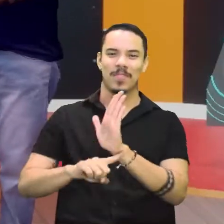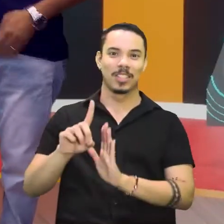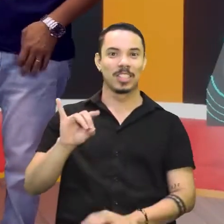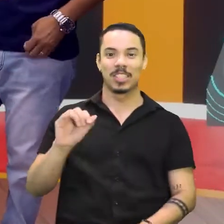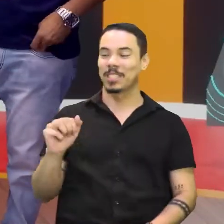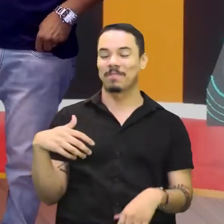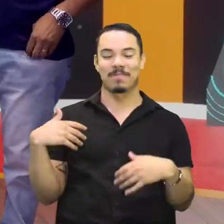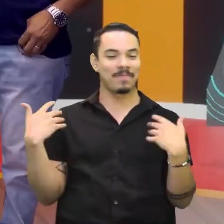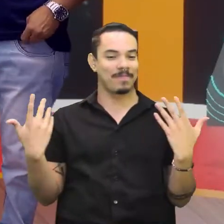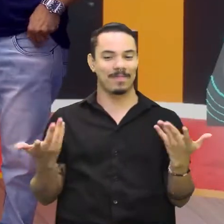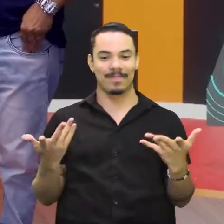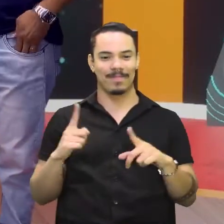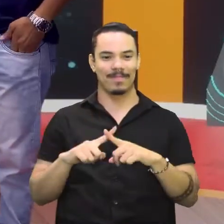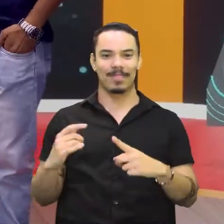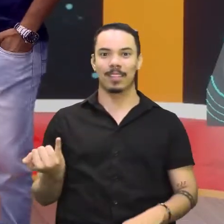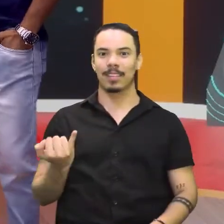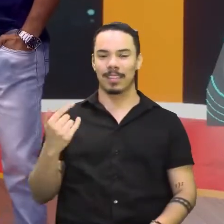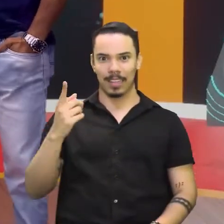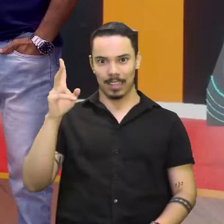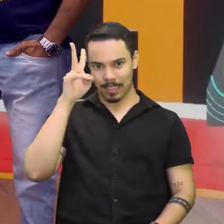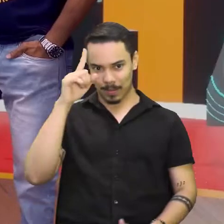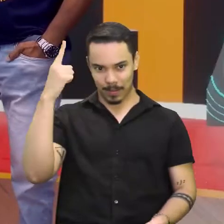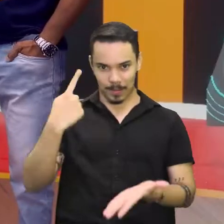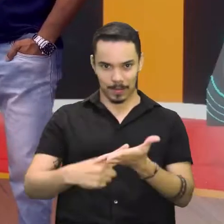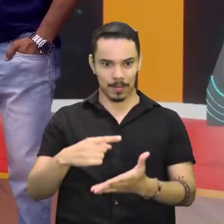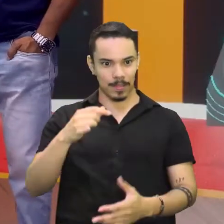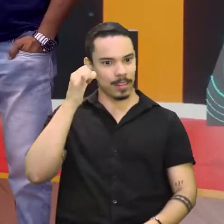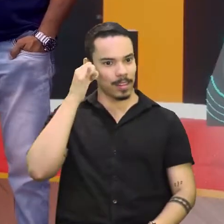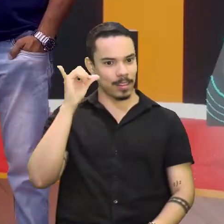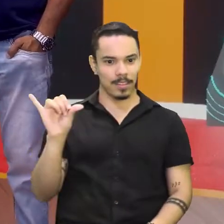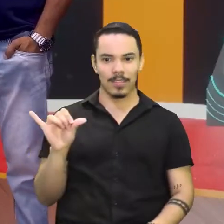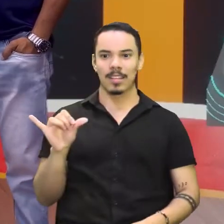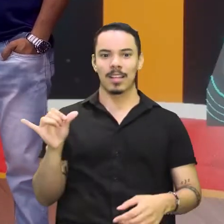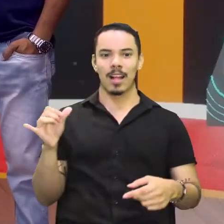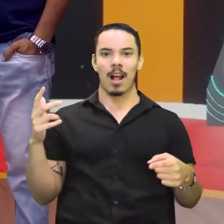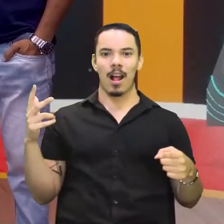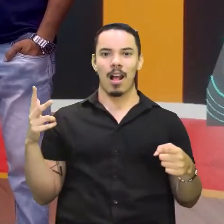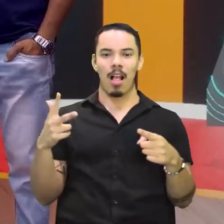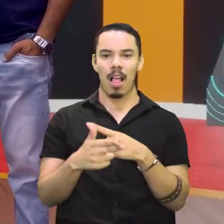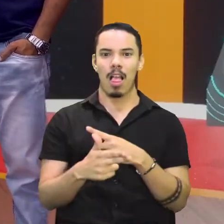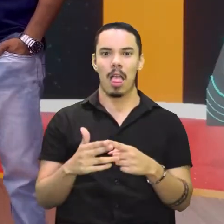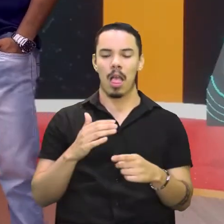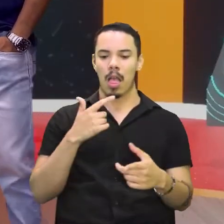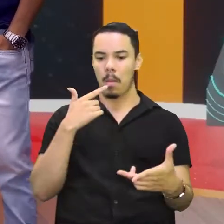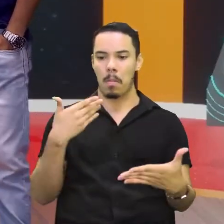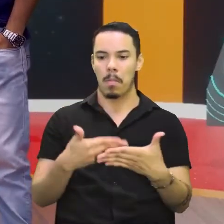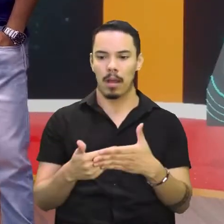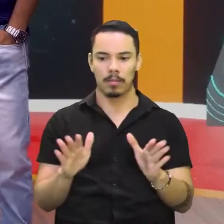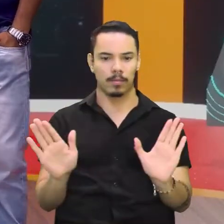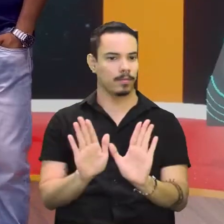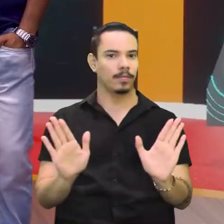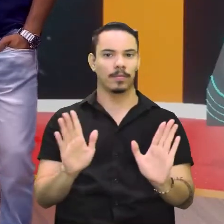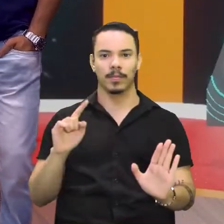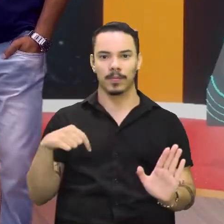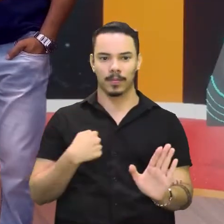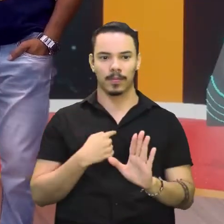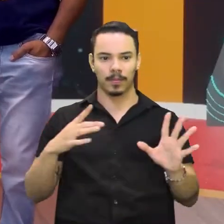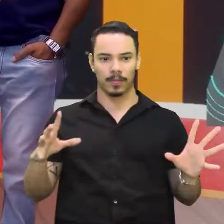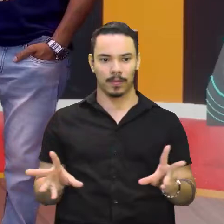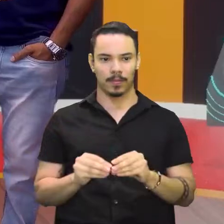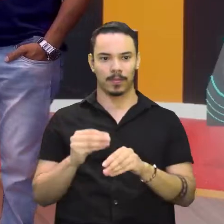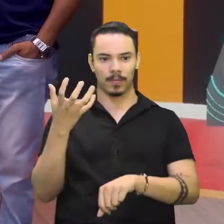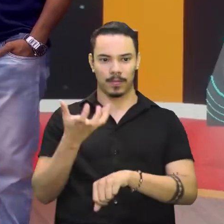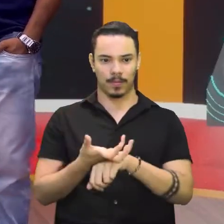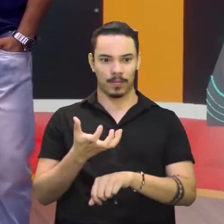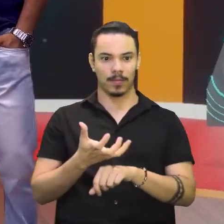o importante, lembra que a gente combinou? Não vamos cortar o cordão umbilical. Então, a gente vai concluir aí a disciplina de matemática, nós